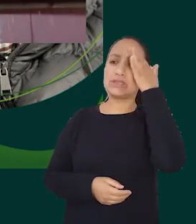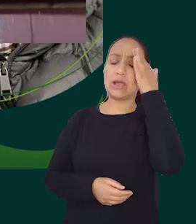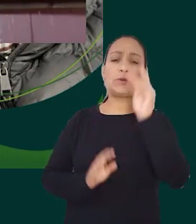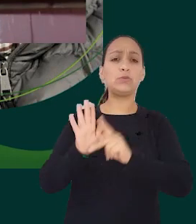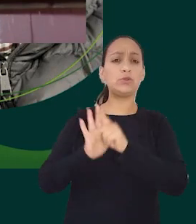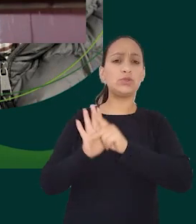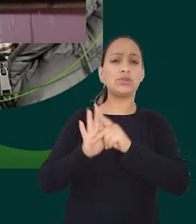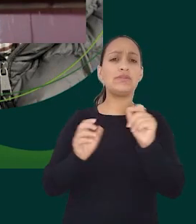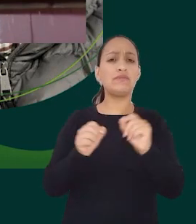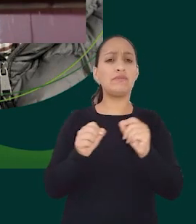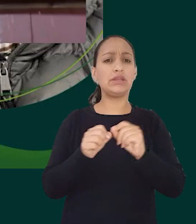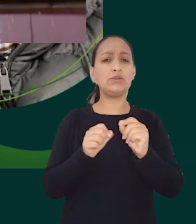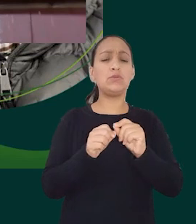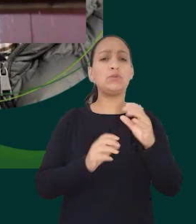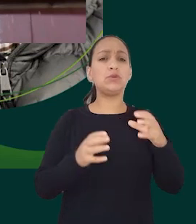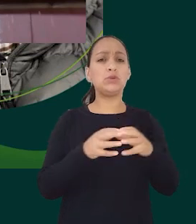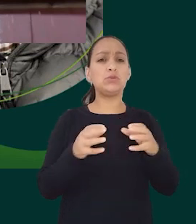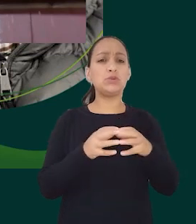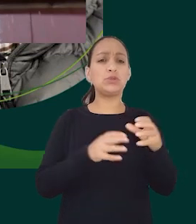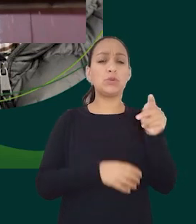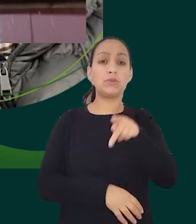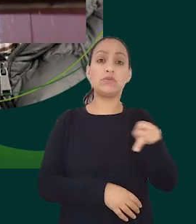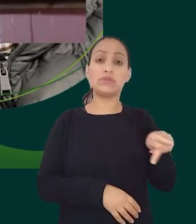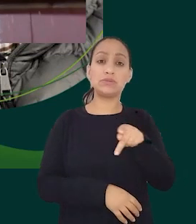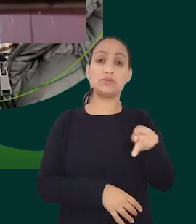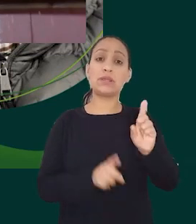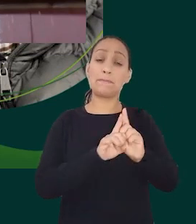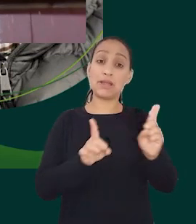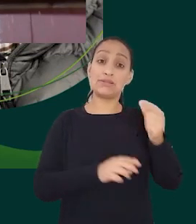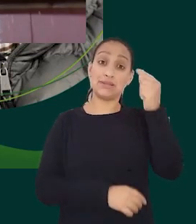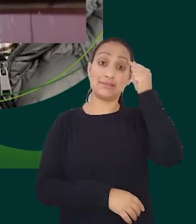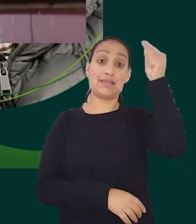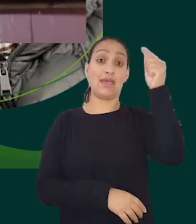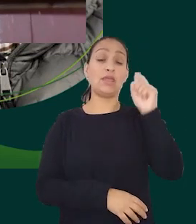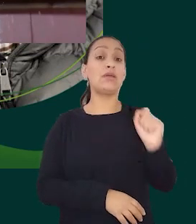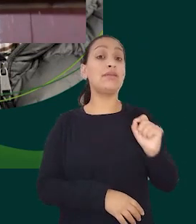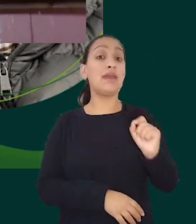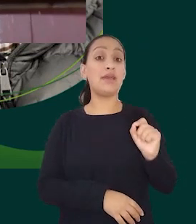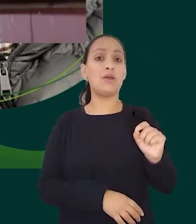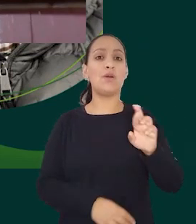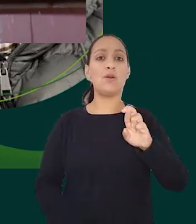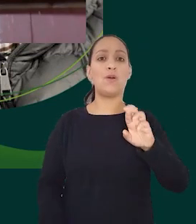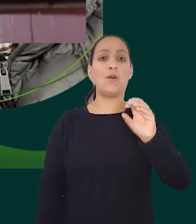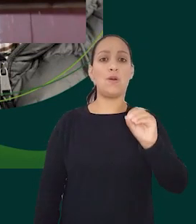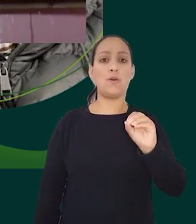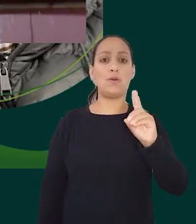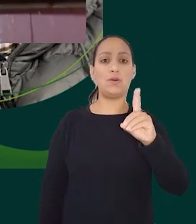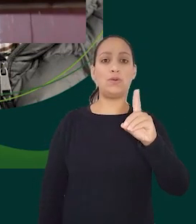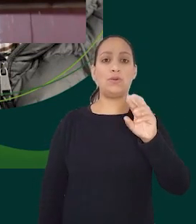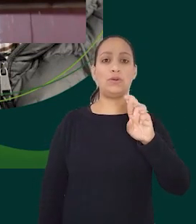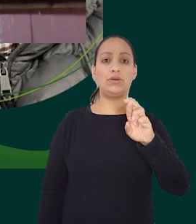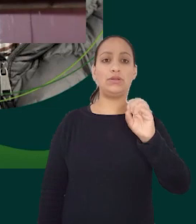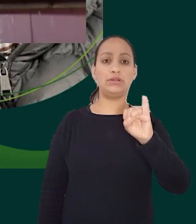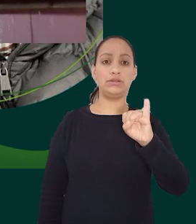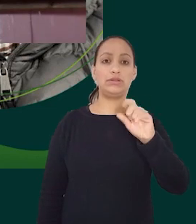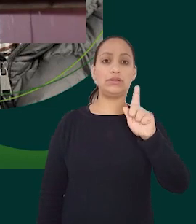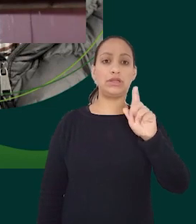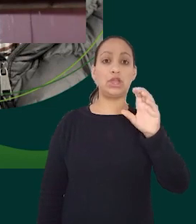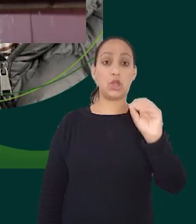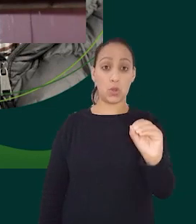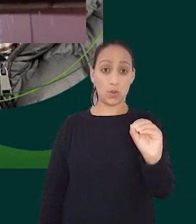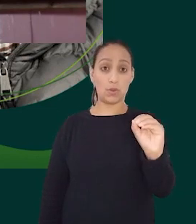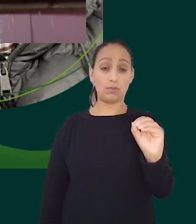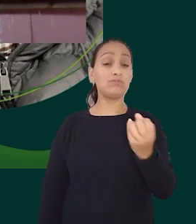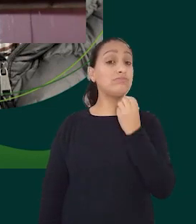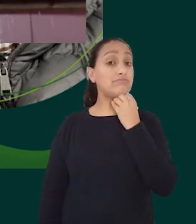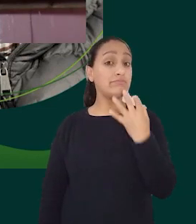realizado por um grupo de professores, mas ele foi idealizado pelo Rodrigo. E Que massa. aí, Parabéns para ele. quero